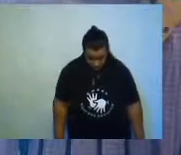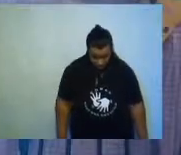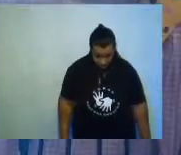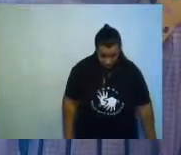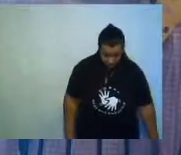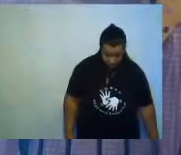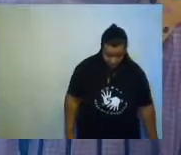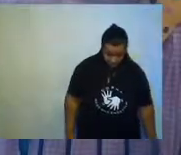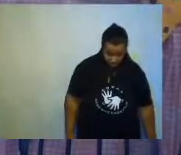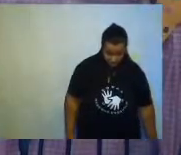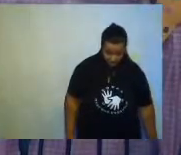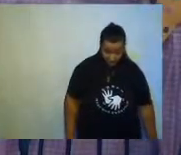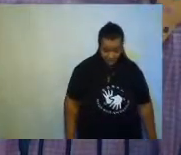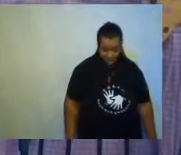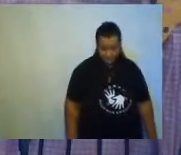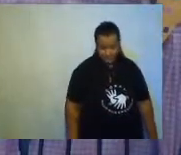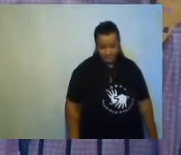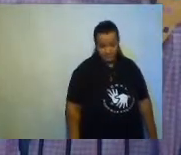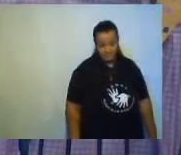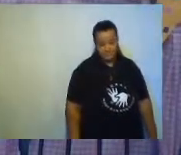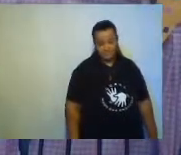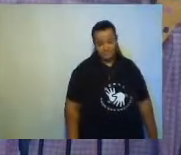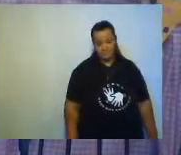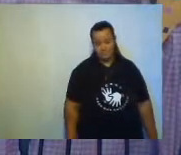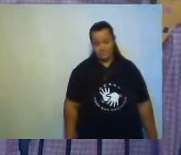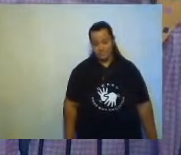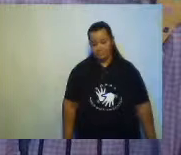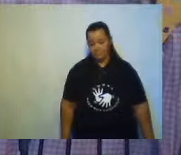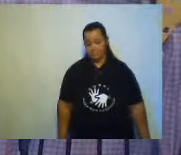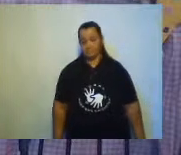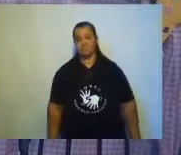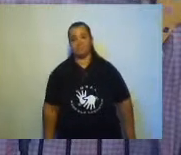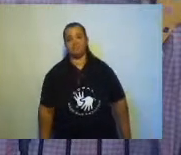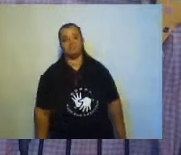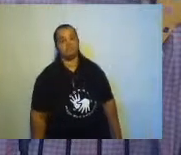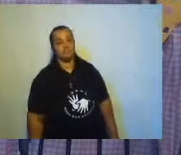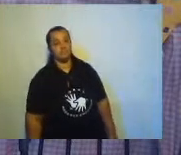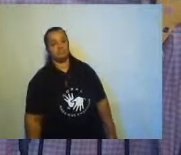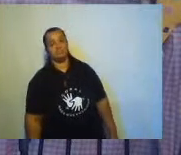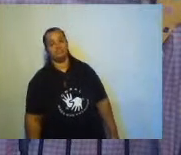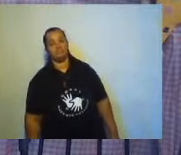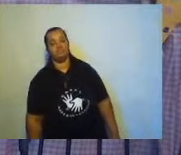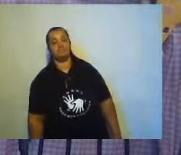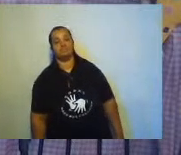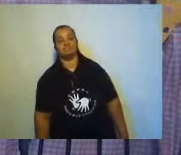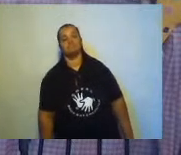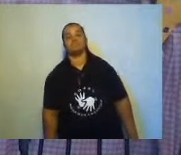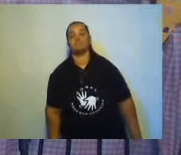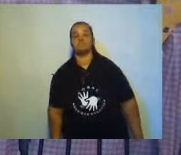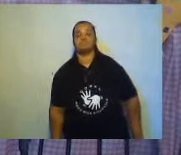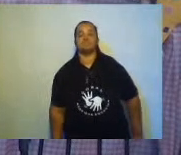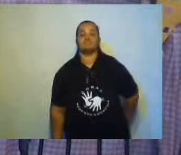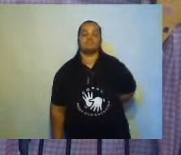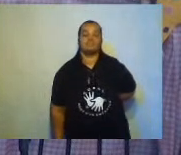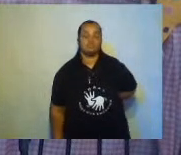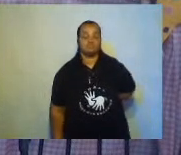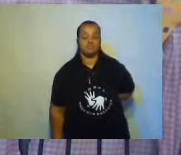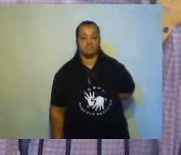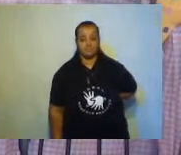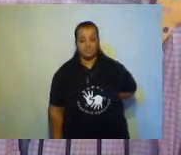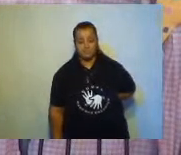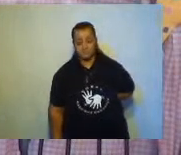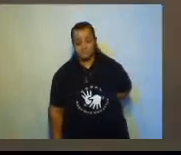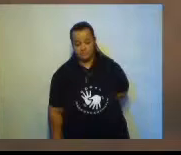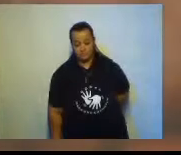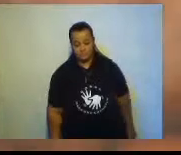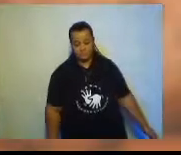Opa! Que gostoso, pessoal. Live de André e Rafael, nos 203 anos da cidade de Piracaia.